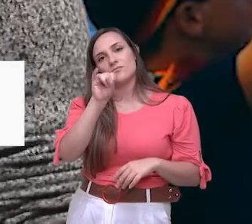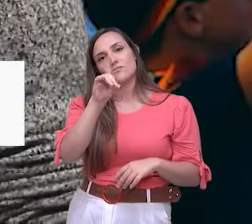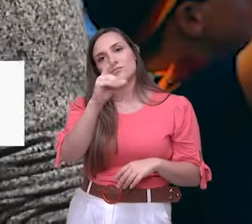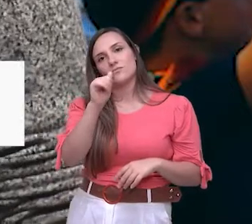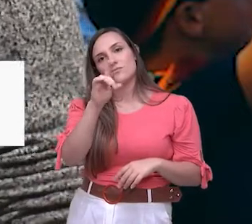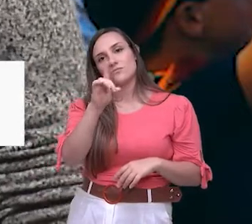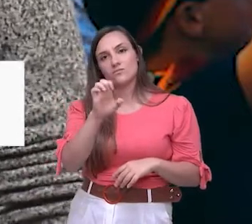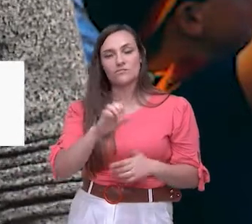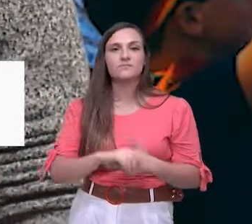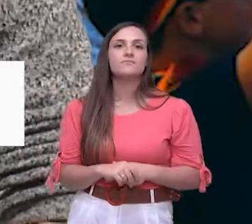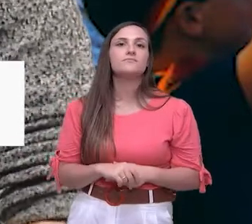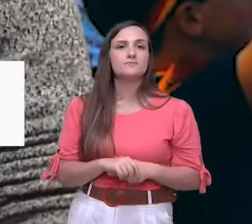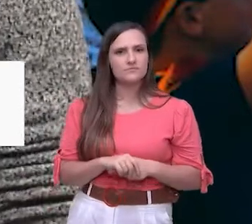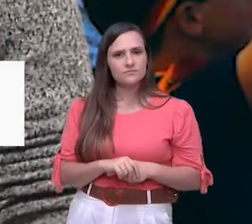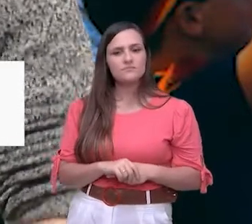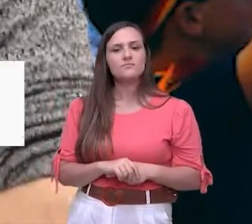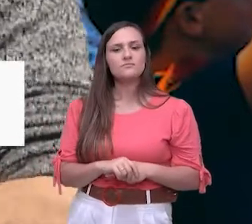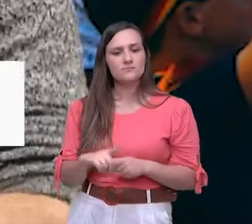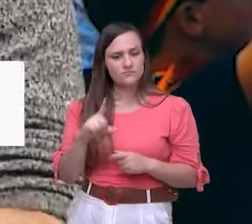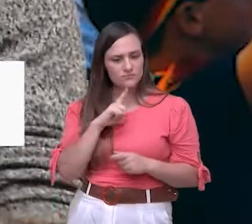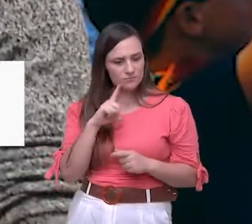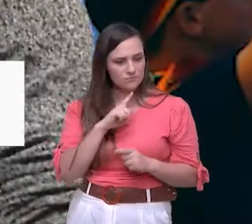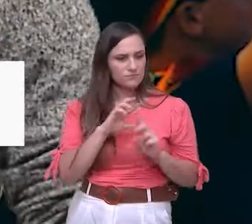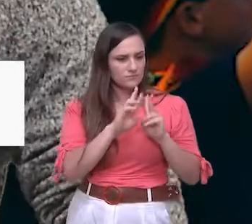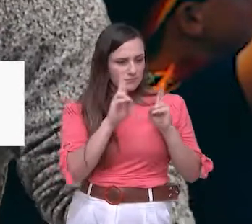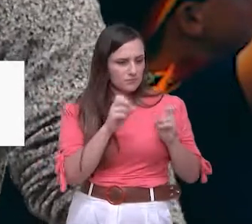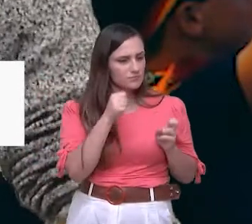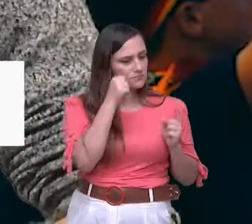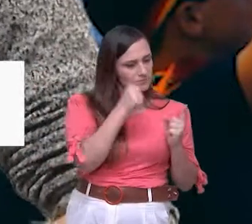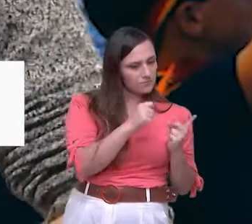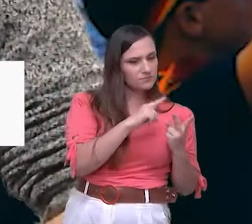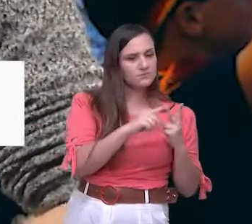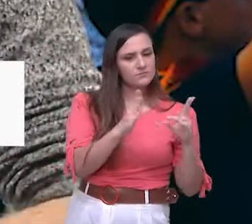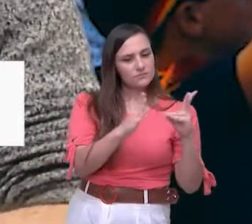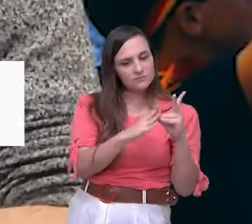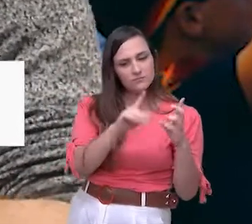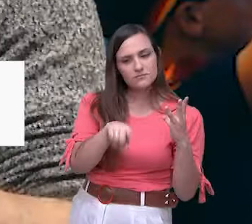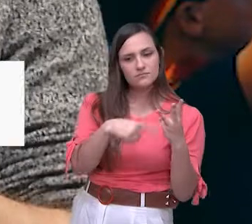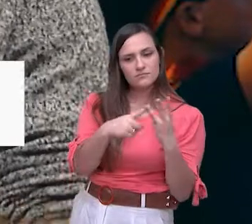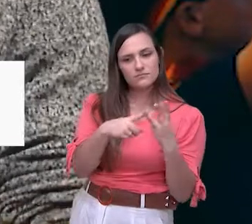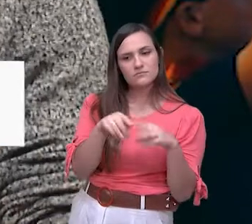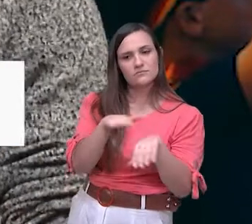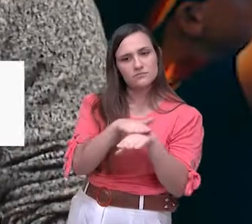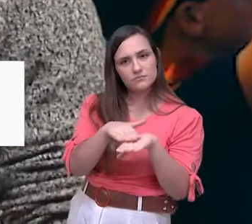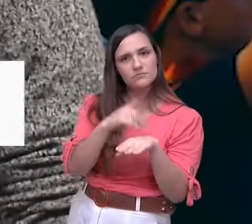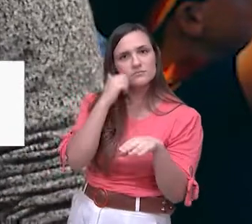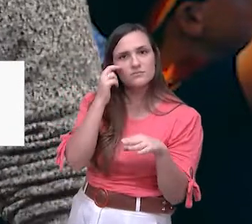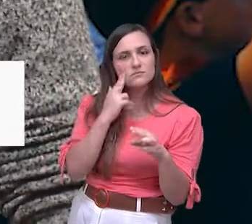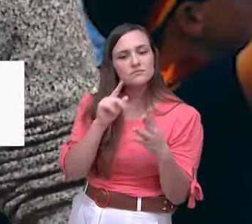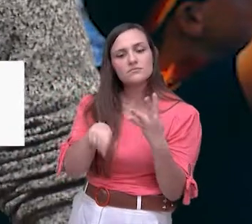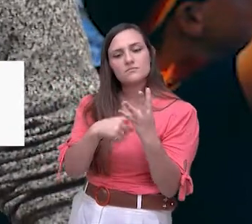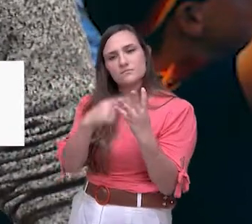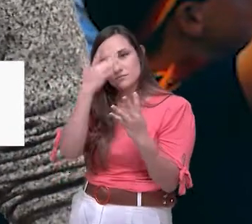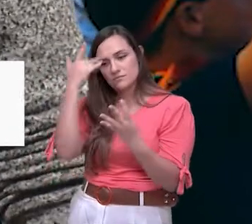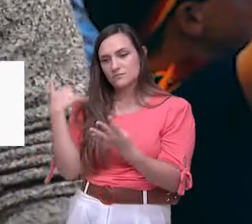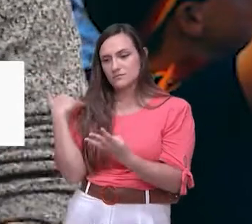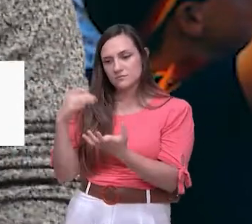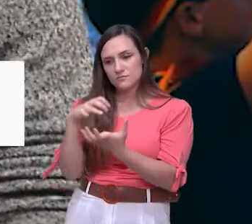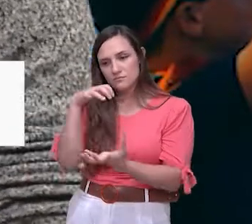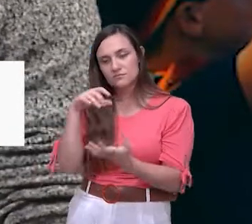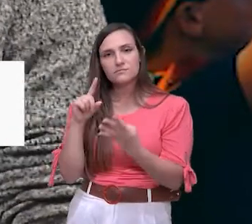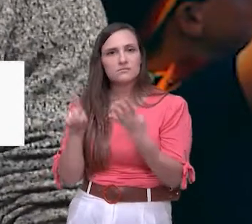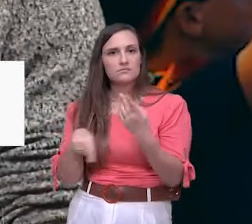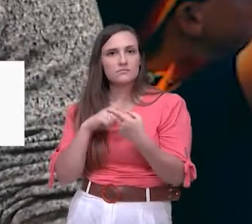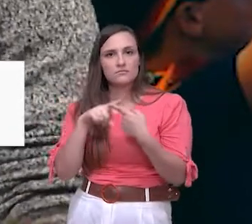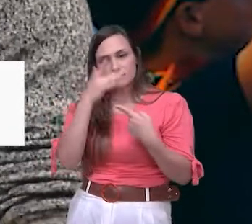das suas oito subsecretarias tem a pata da mulher do indígena afastar racial da pessoa